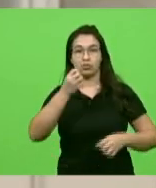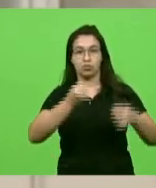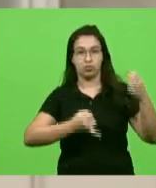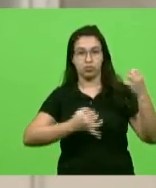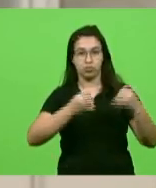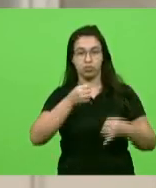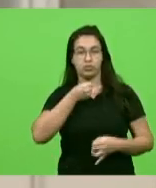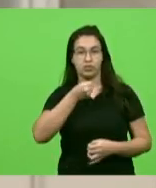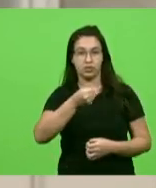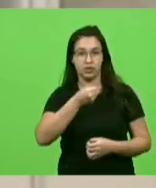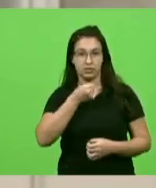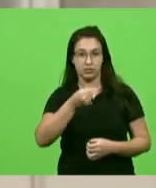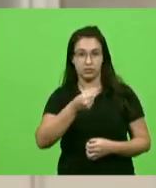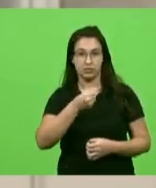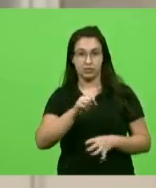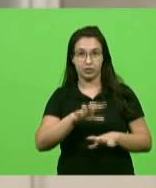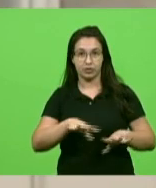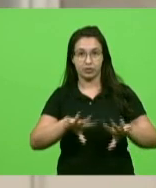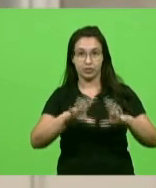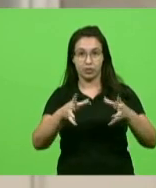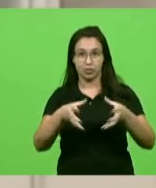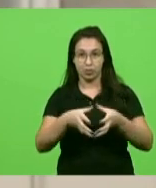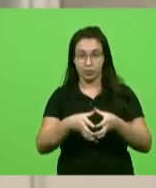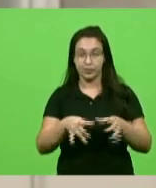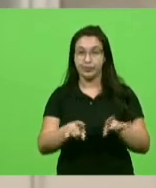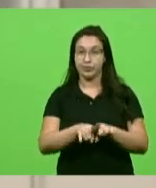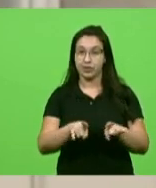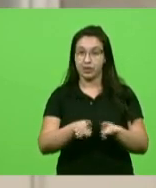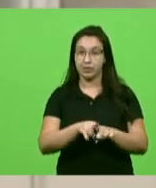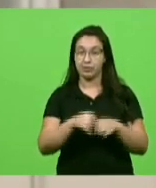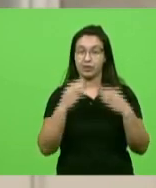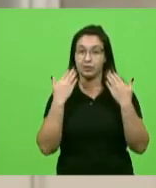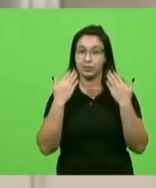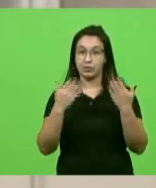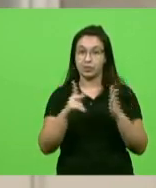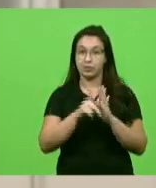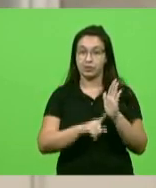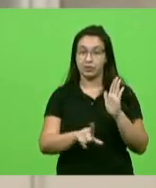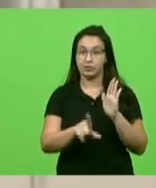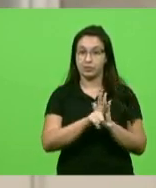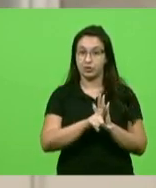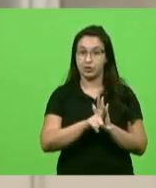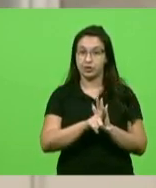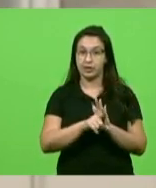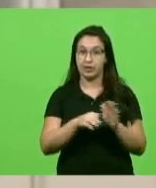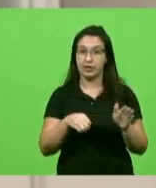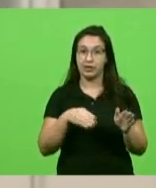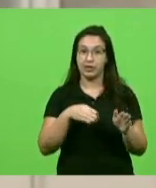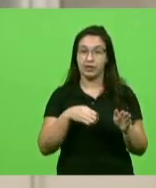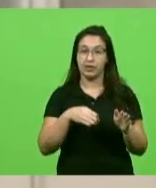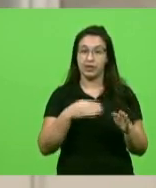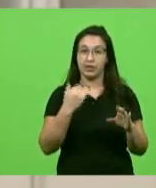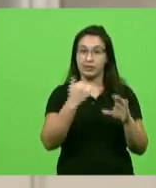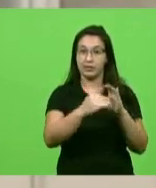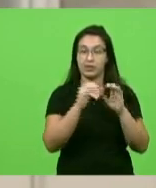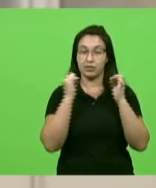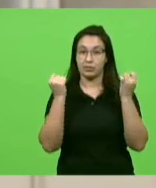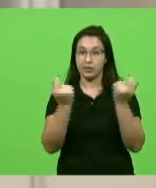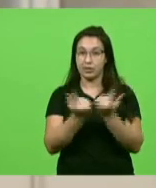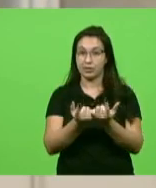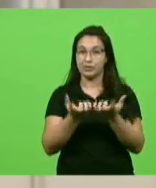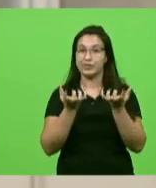entrevistas coletivas bem como apresentação do projeto de lei esc com o propósito de facilitar